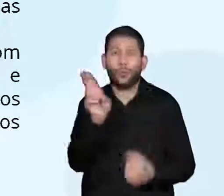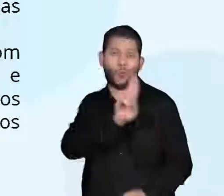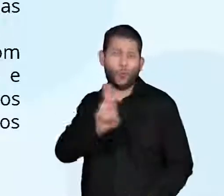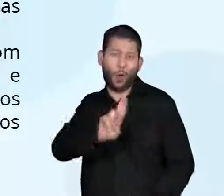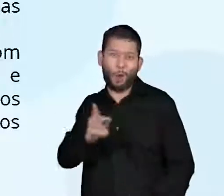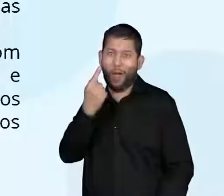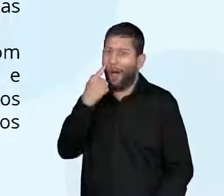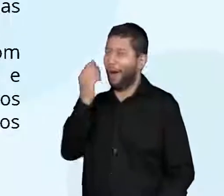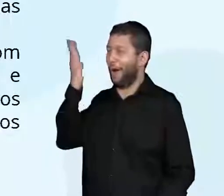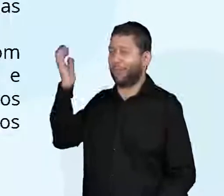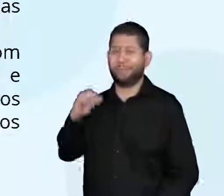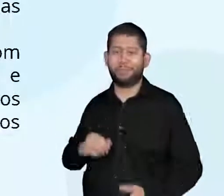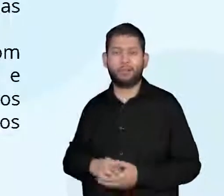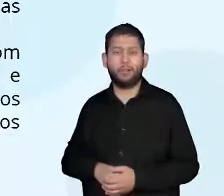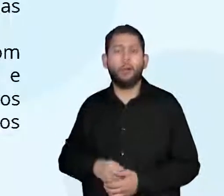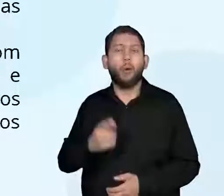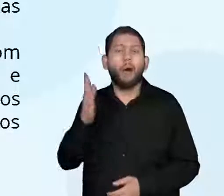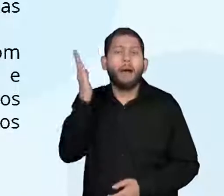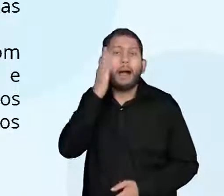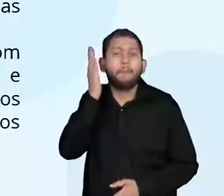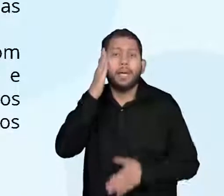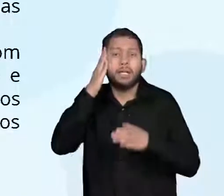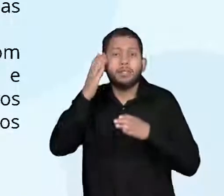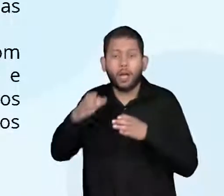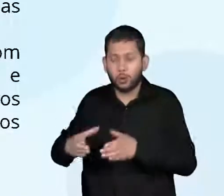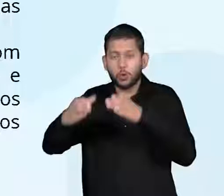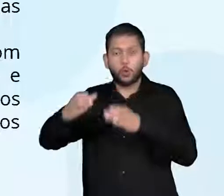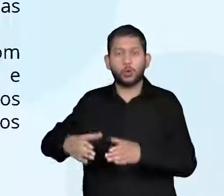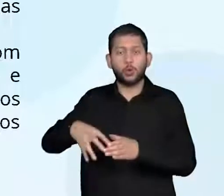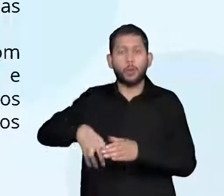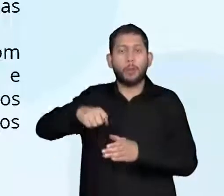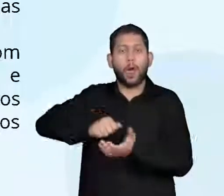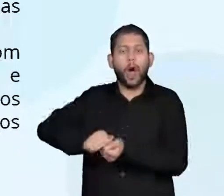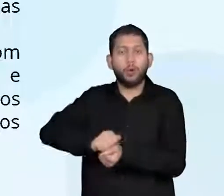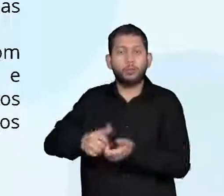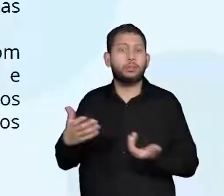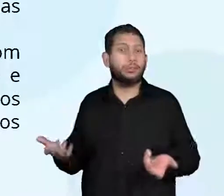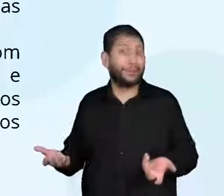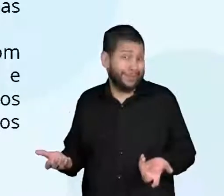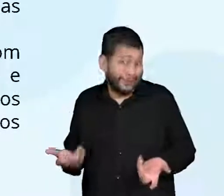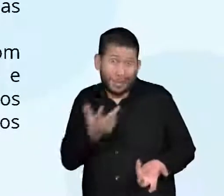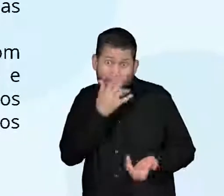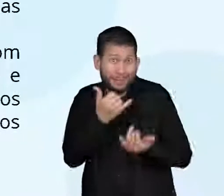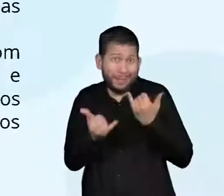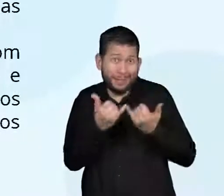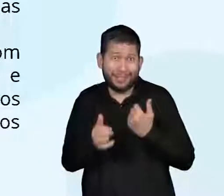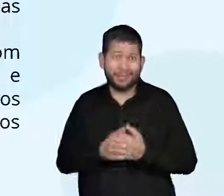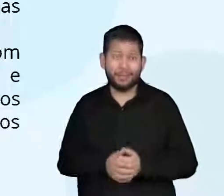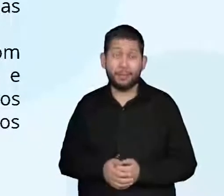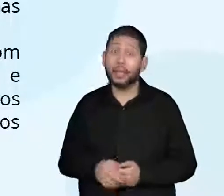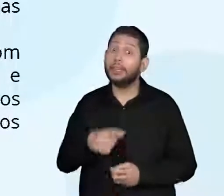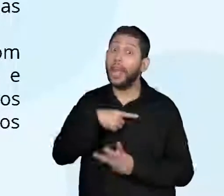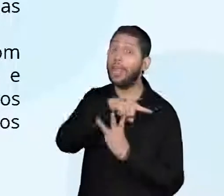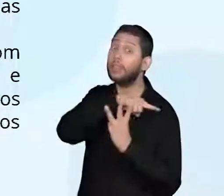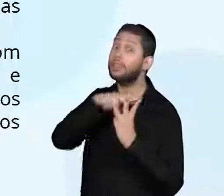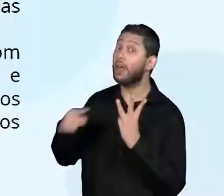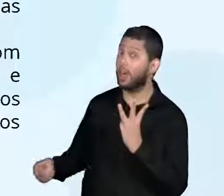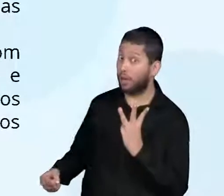pessoal? Ou uira, são nomes comuns dados a 3